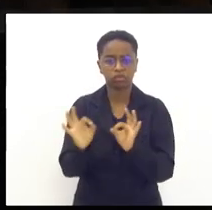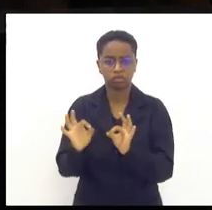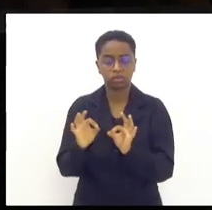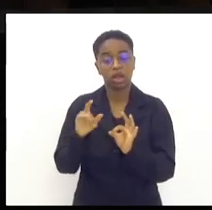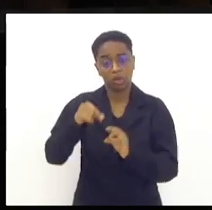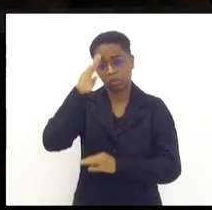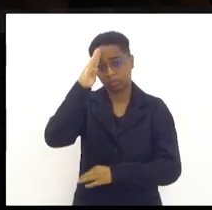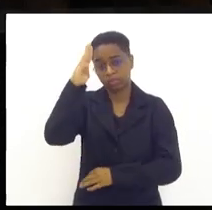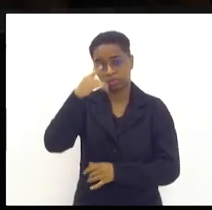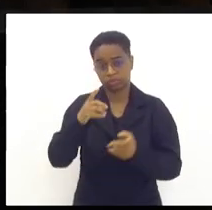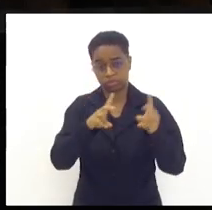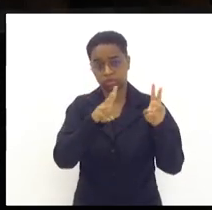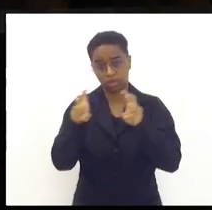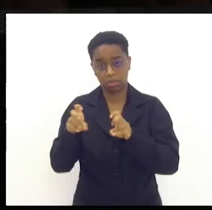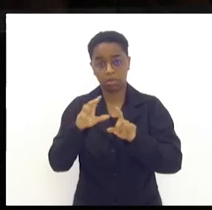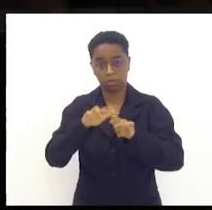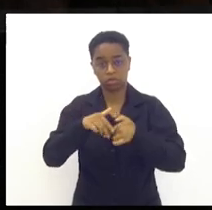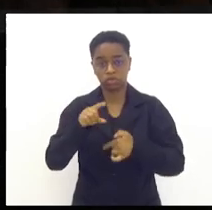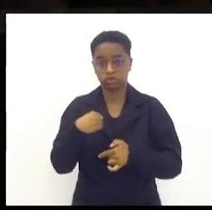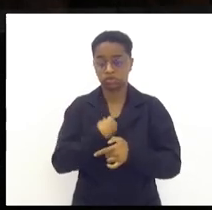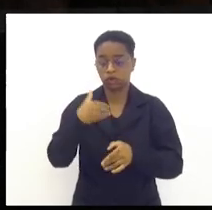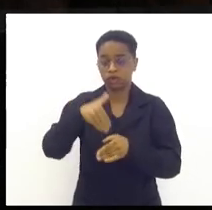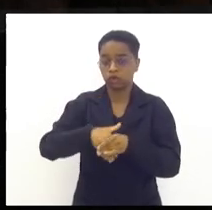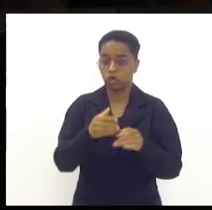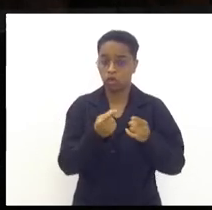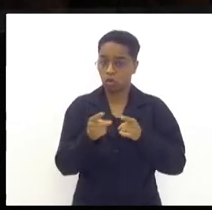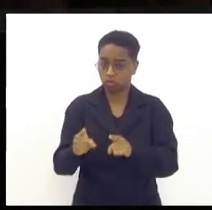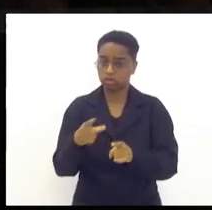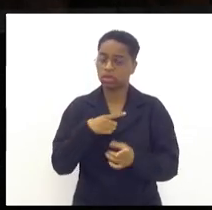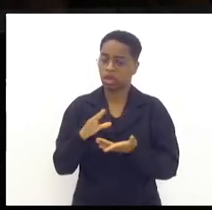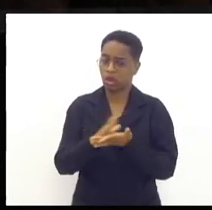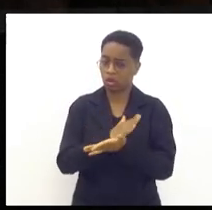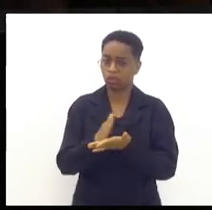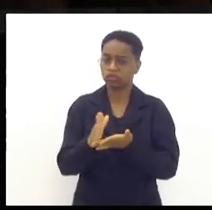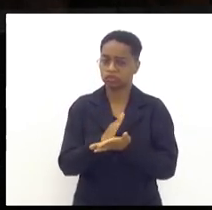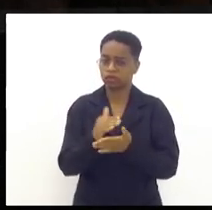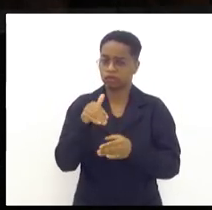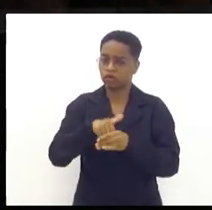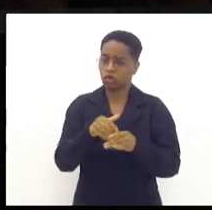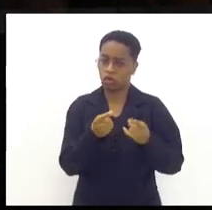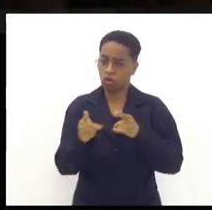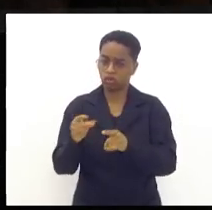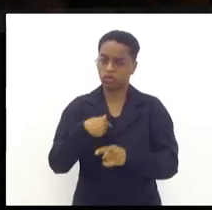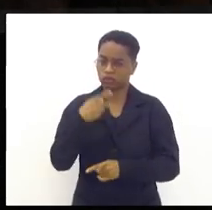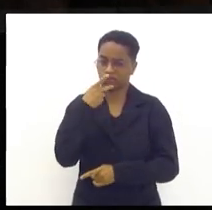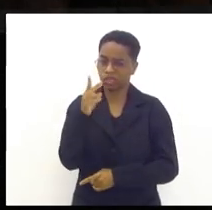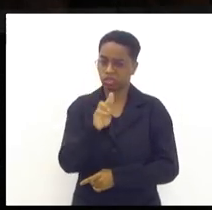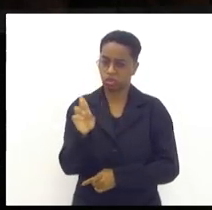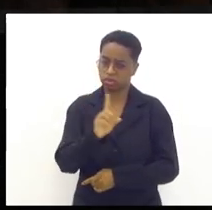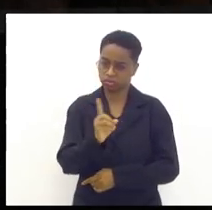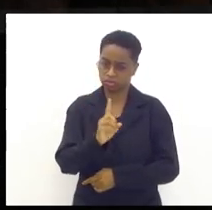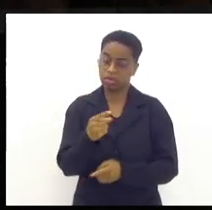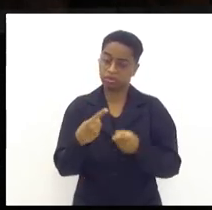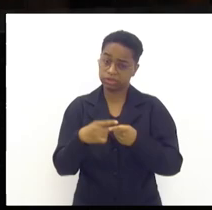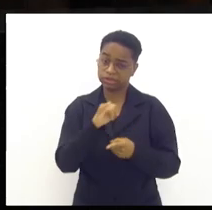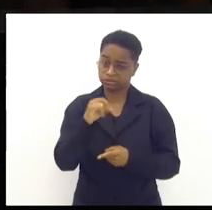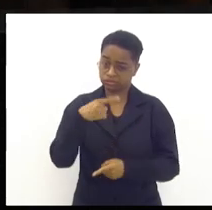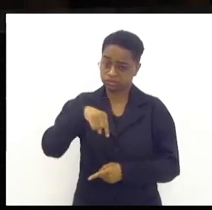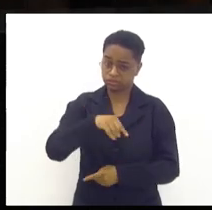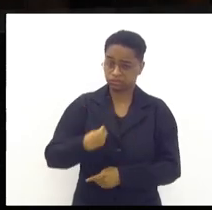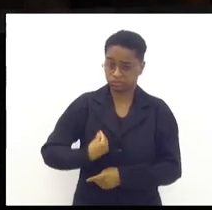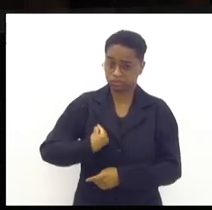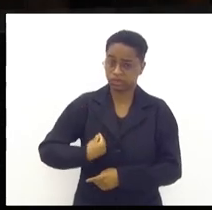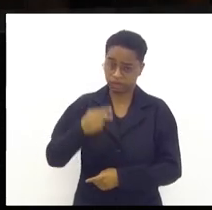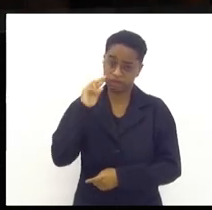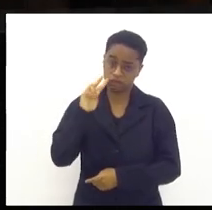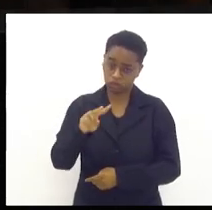central. Por isso votamos contra. Foram poucos que votaram contra. Não vou aqui nominar, porque quem estava aqui viu, todo mundo